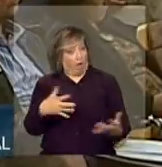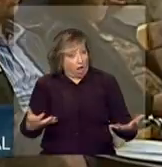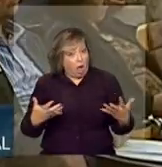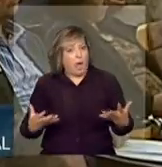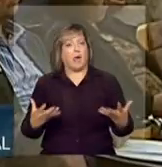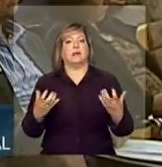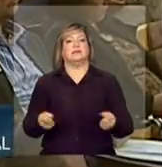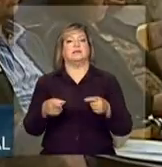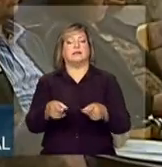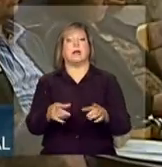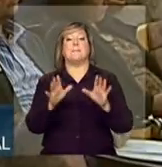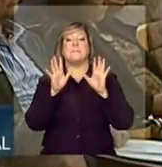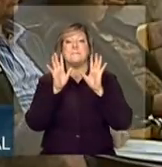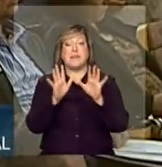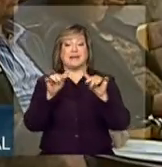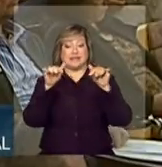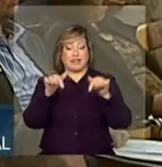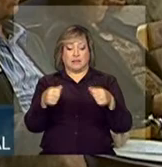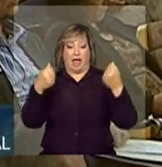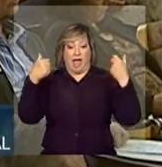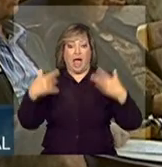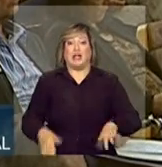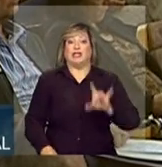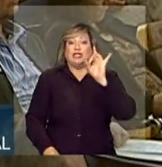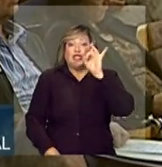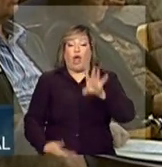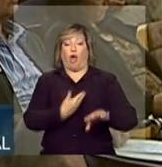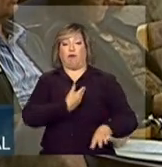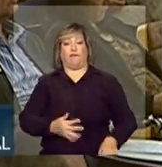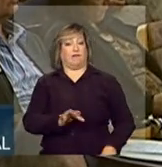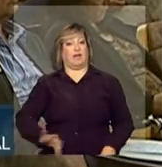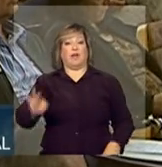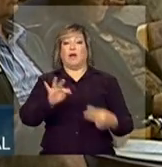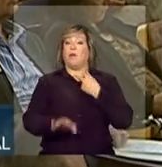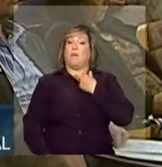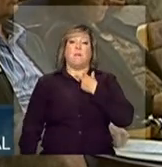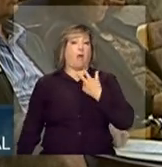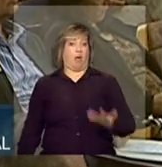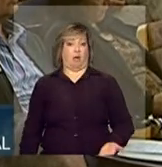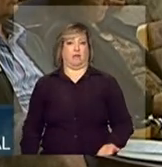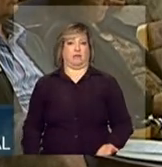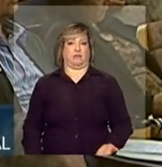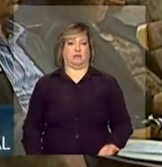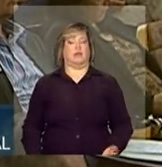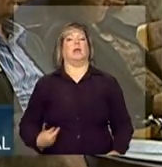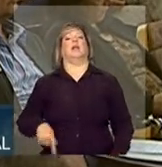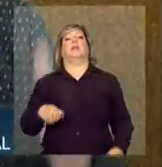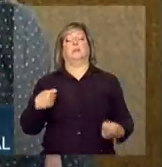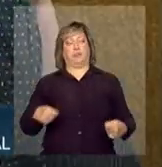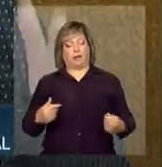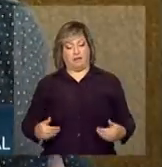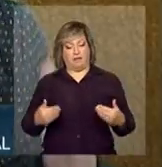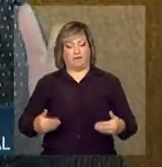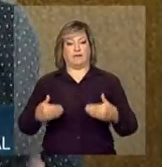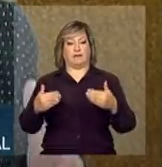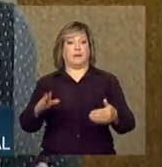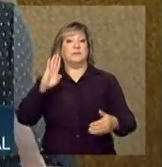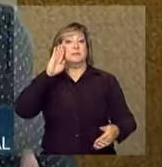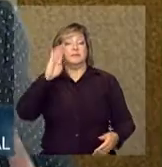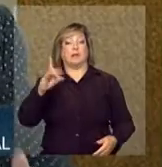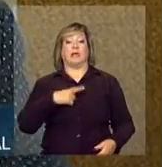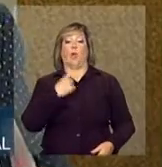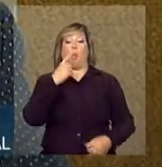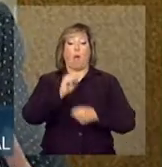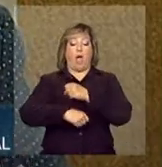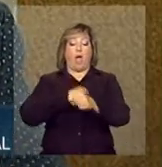favor. Agora, esse ônus não pode recair só sobre o governo federal. Nós temos uma prioridade, nós temos que avançar. Nós temos um ano